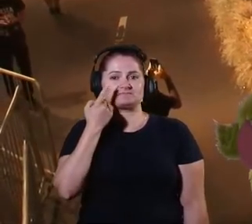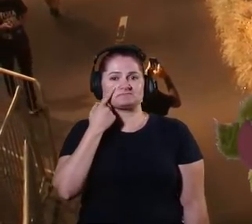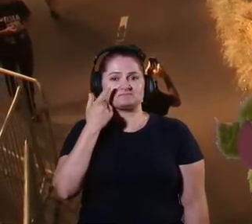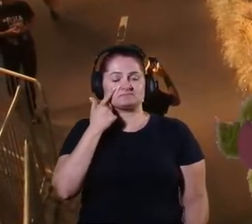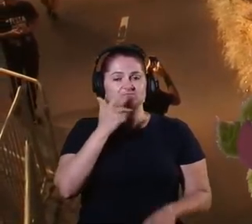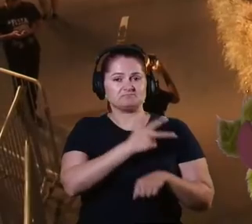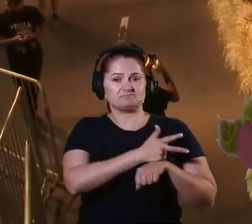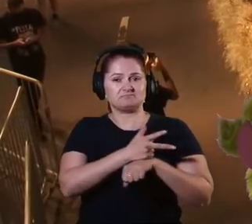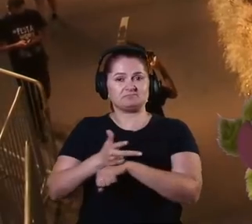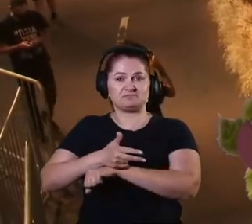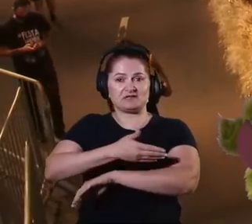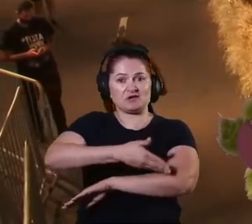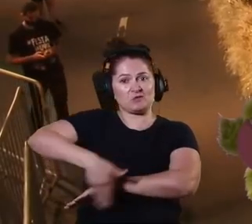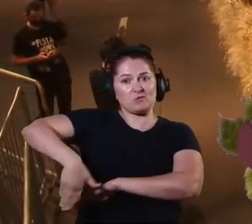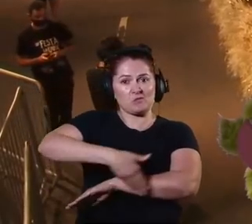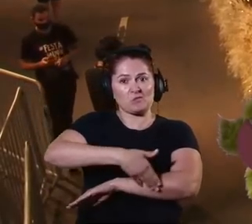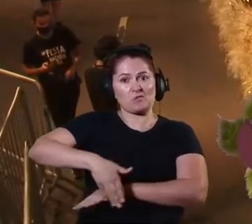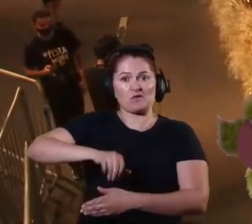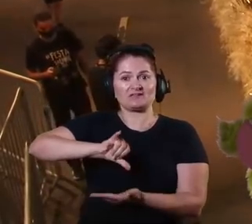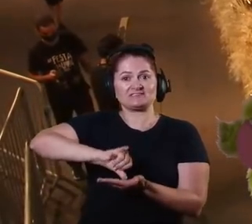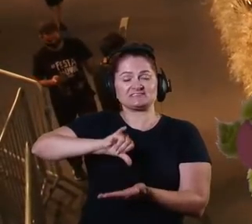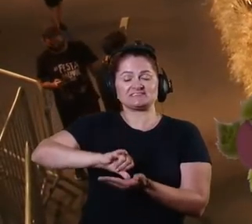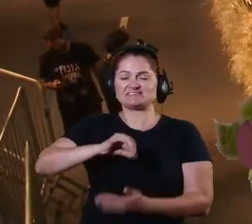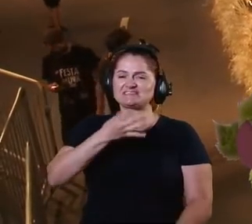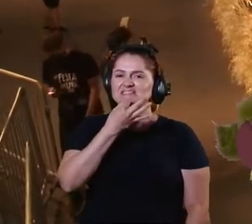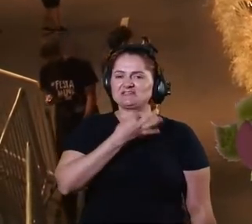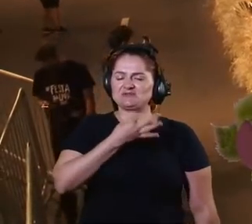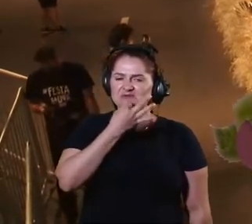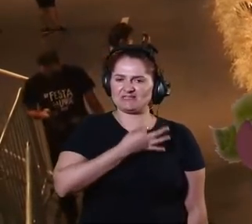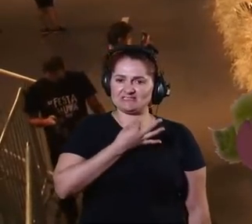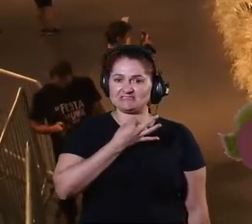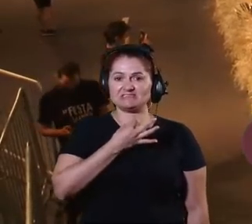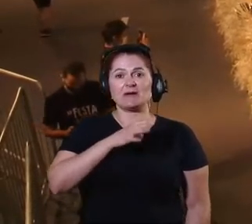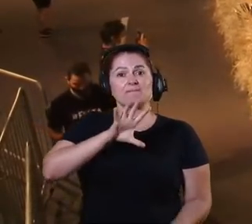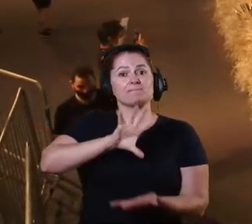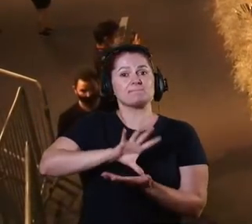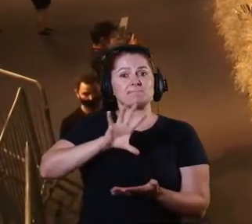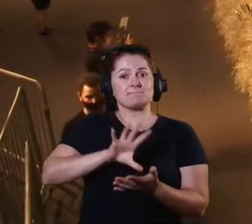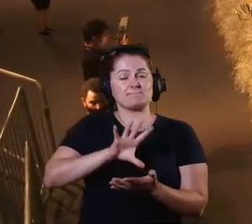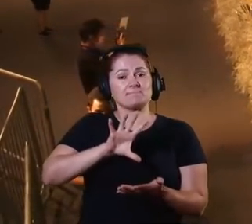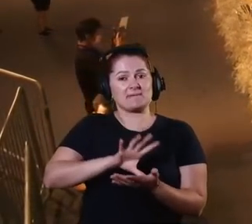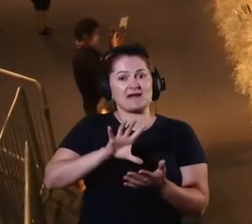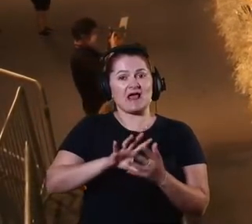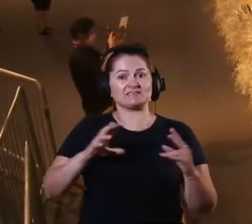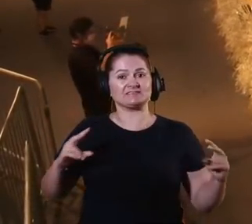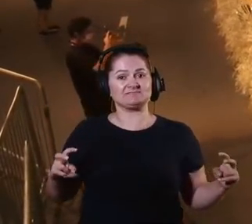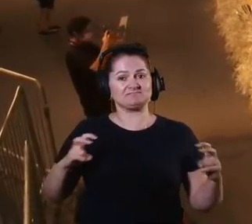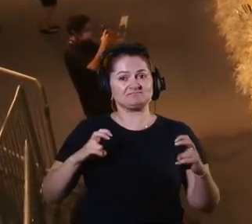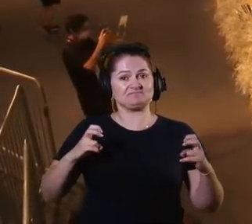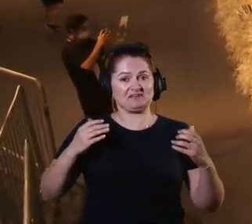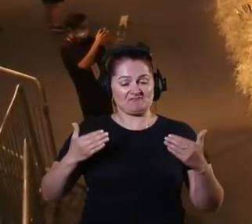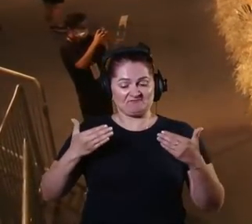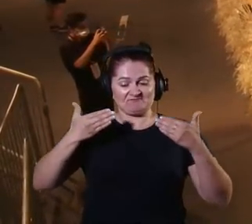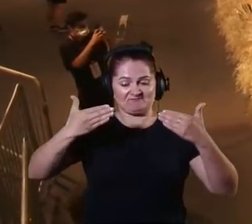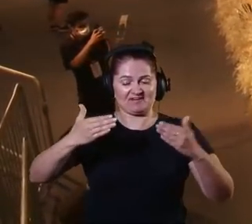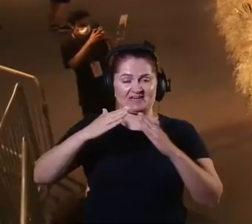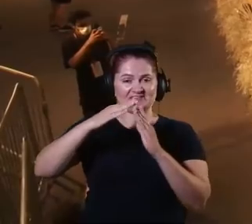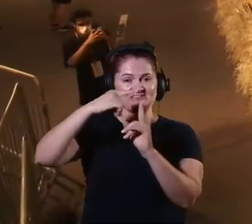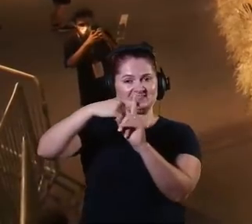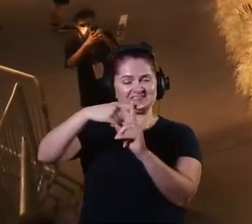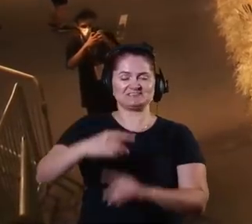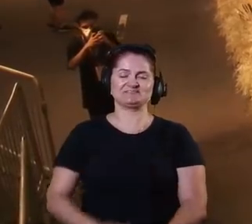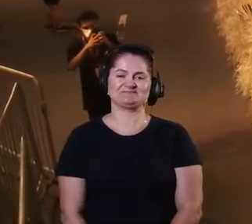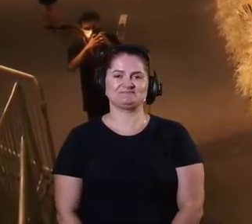direto da Rua Sinimbu, no centro de Caxias do Sul, na Praça Dante Alighieri, em frente à Catedral Diocesana.